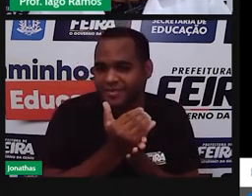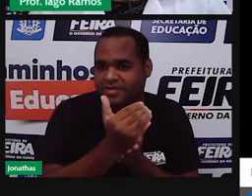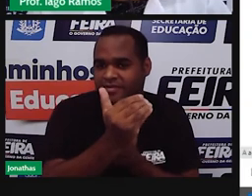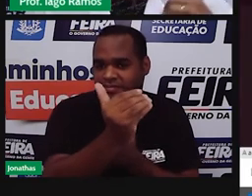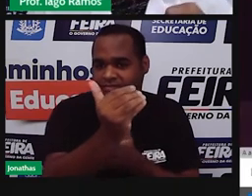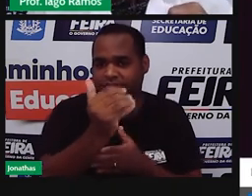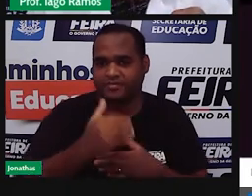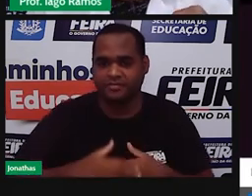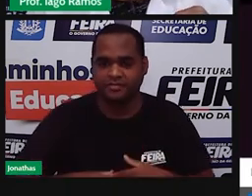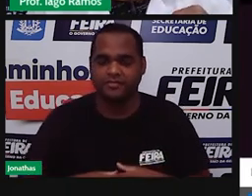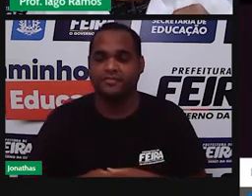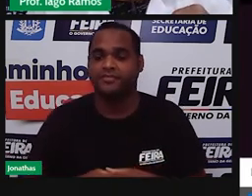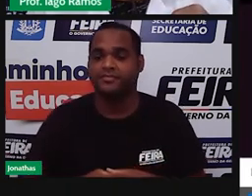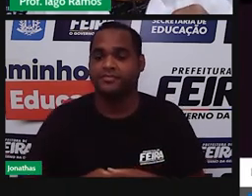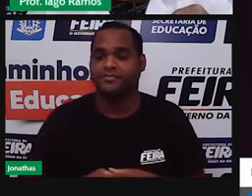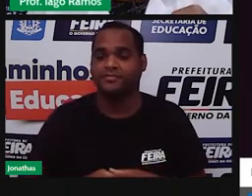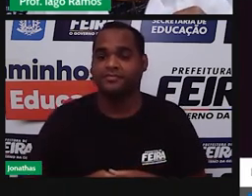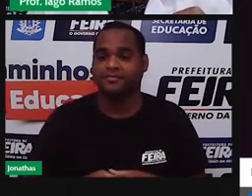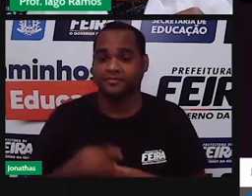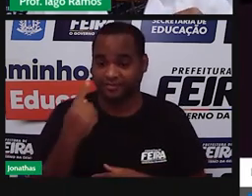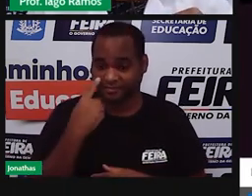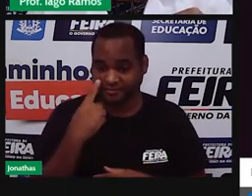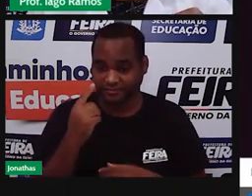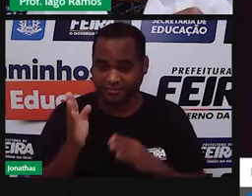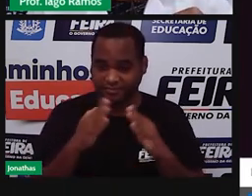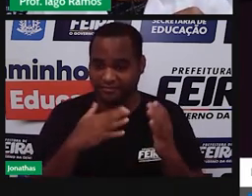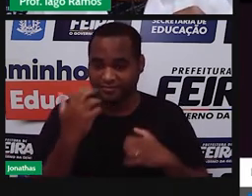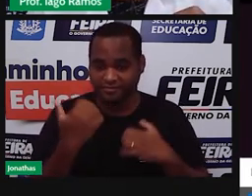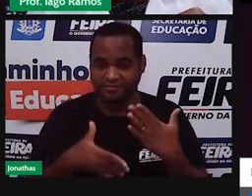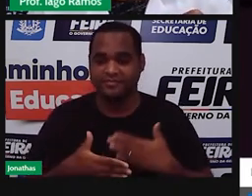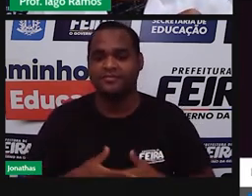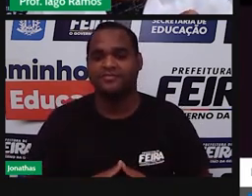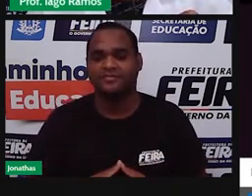jogar. Se liga que maneiro.